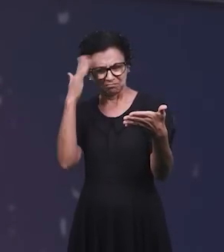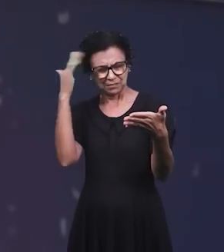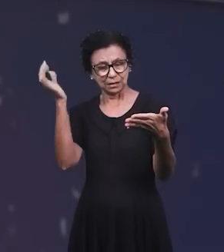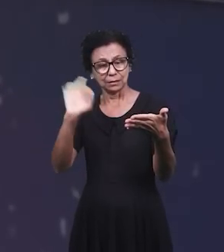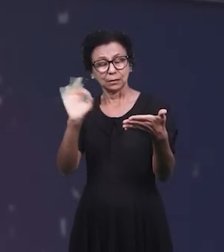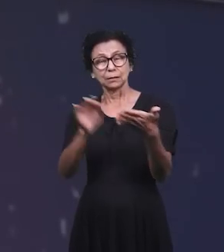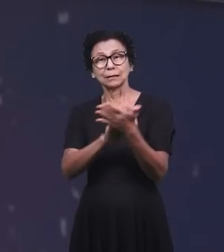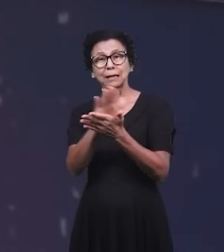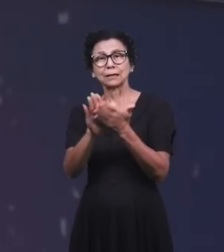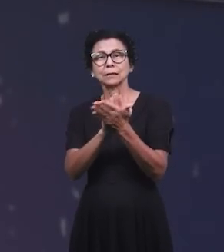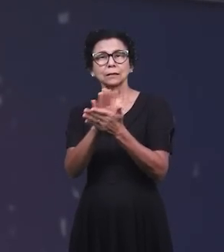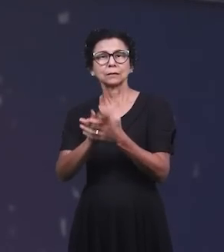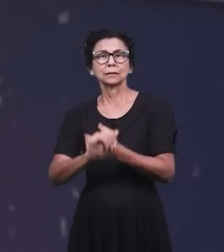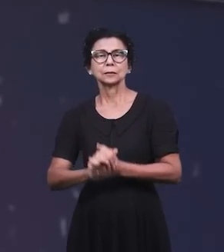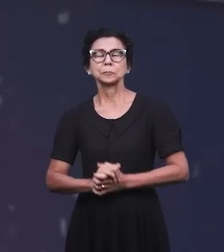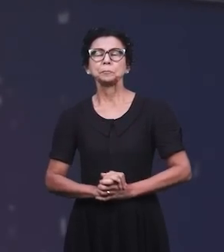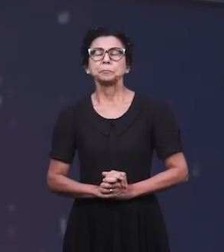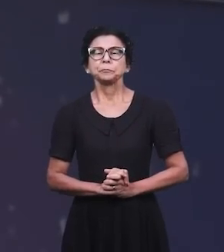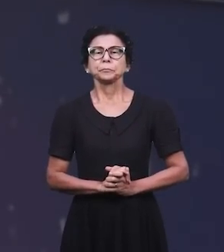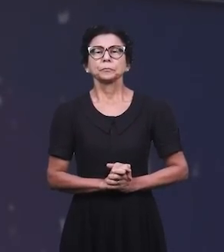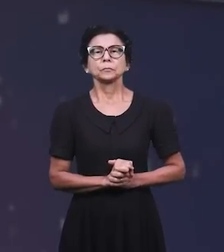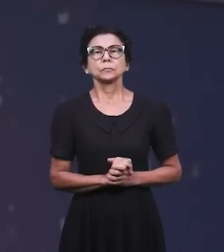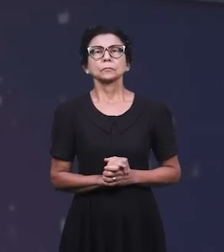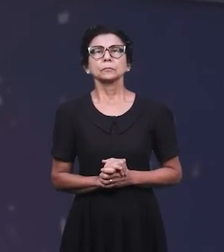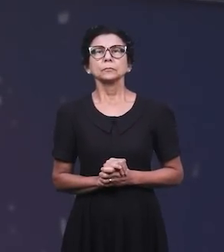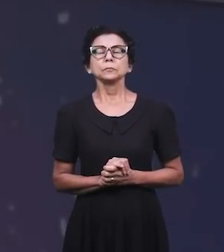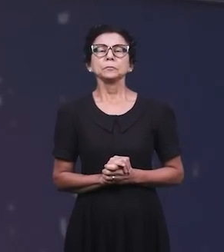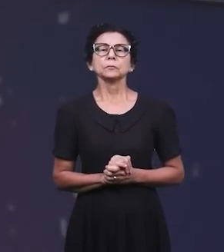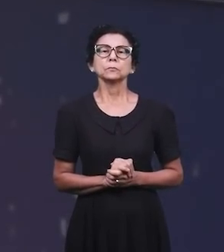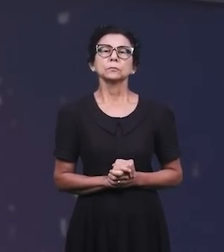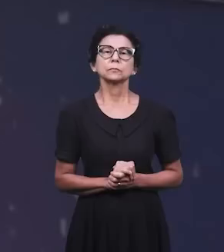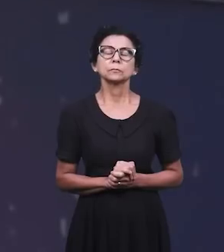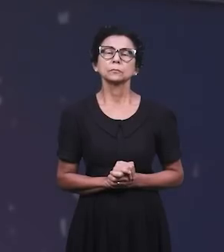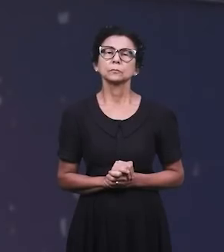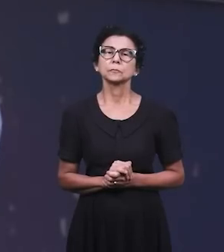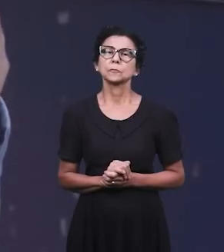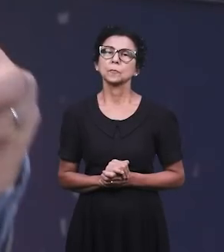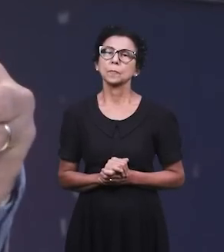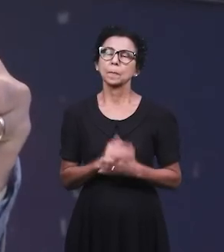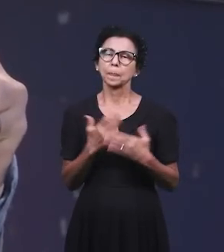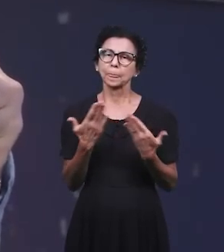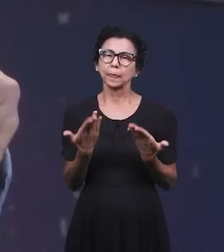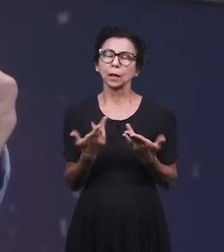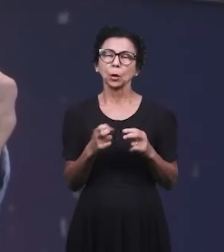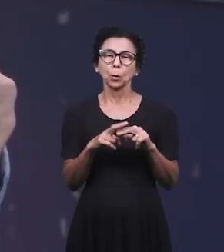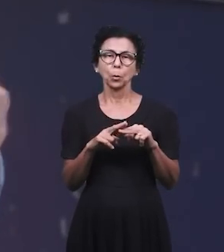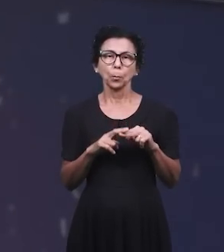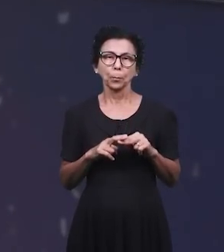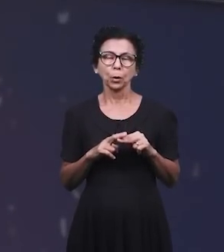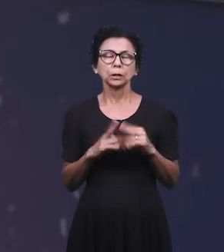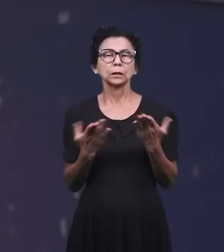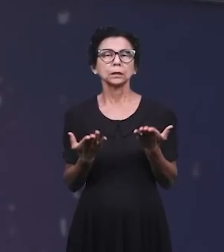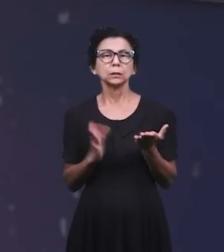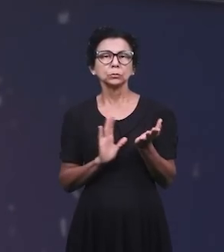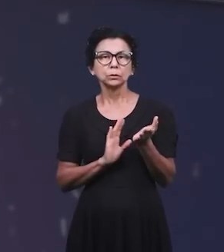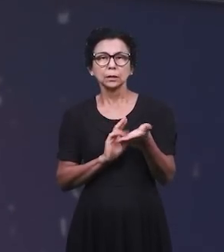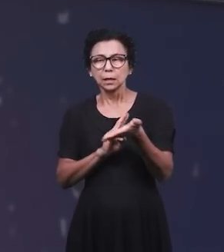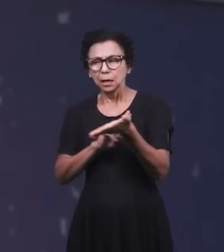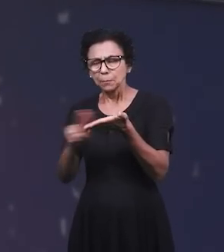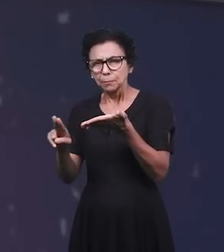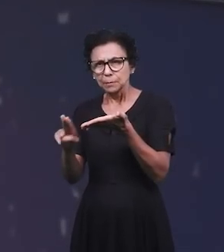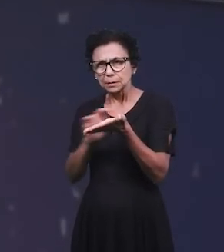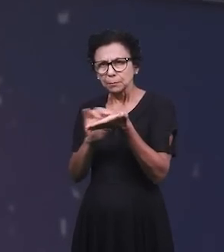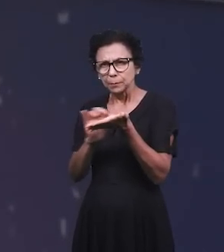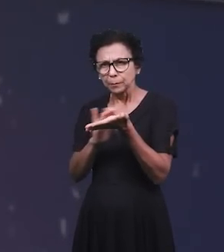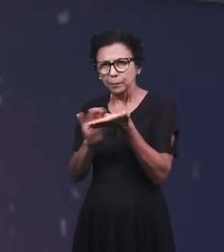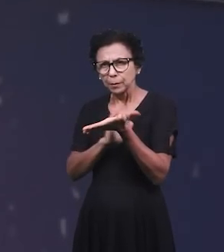aqui. Então, é exatamente essa ideia de codificar, esconder aquela